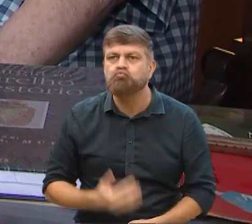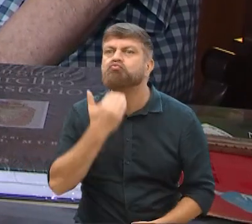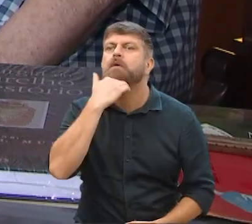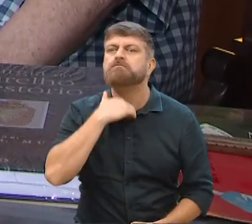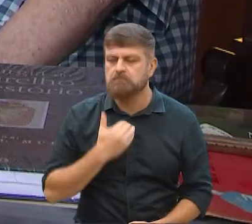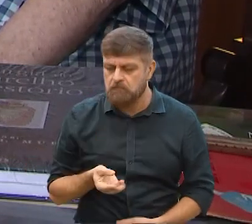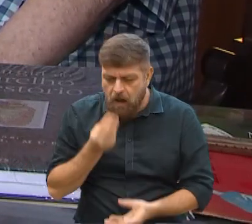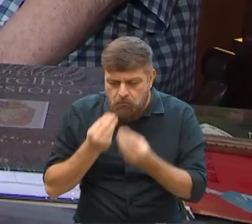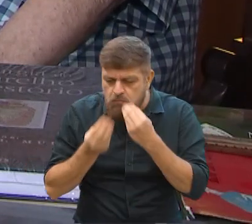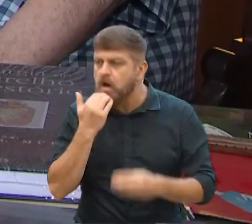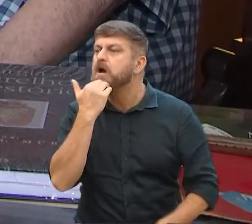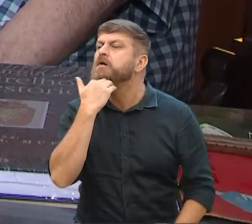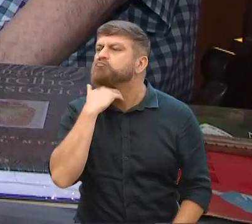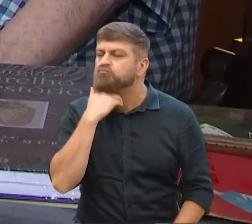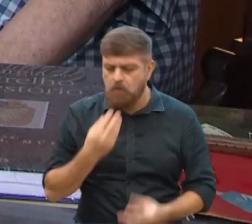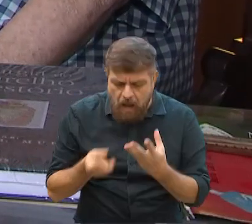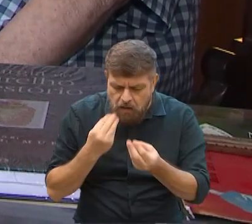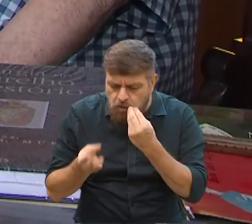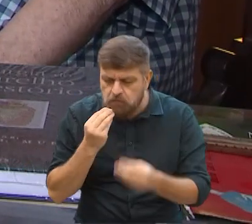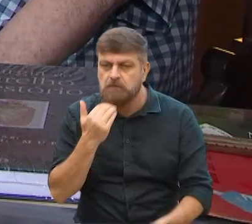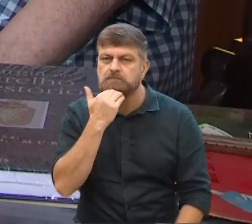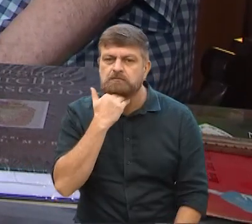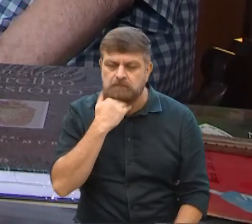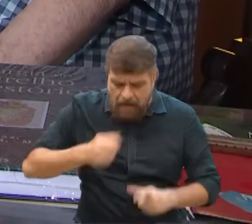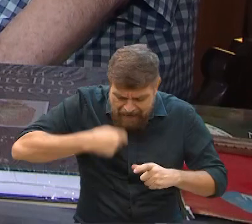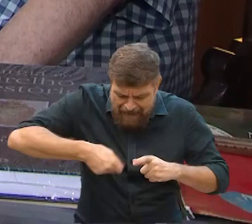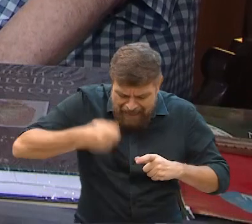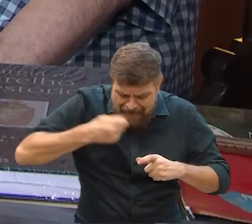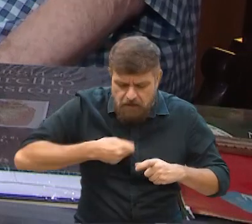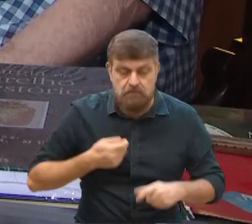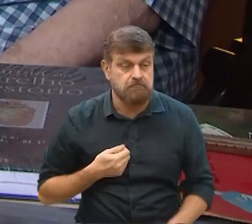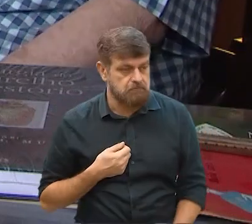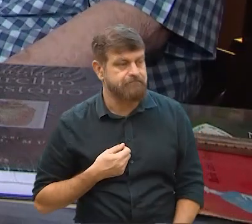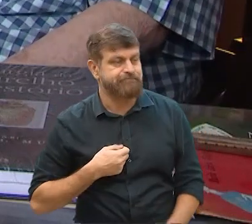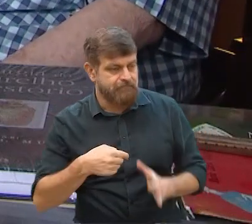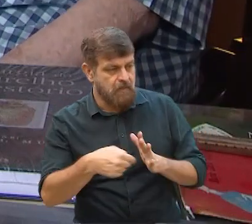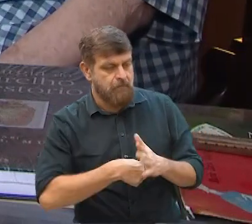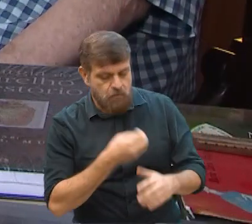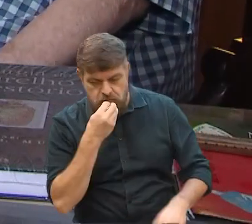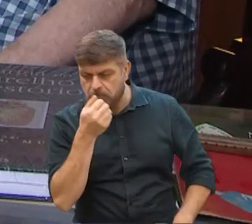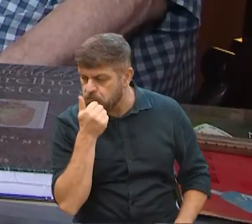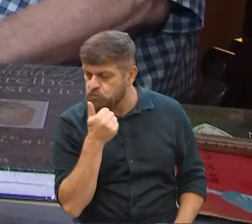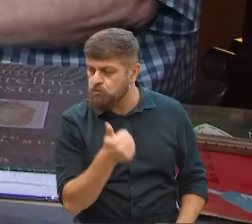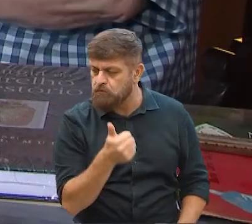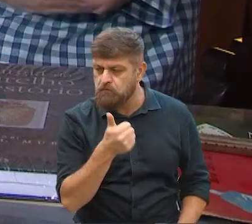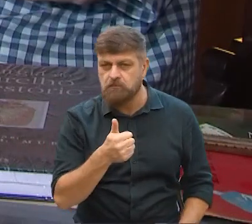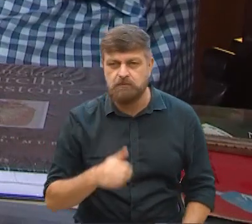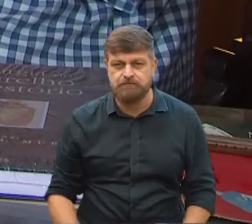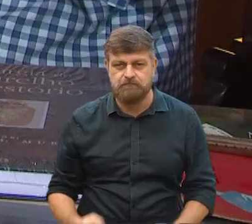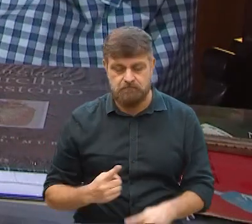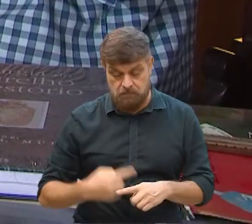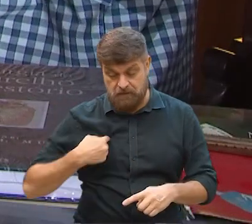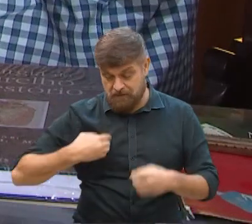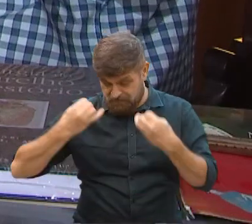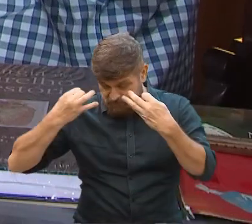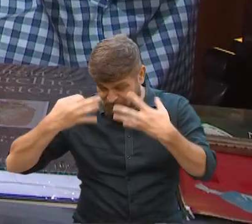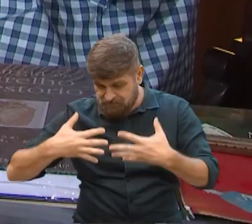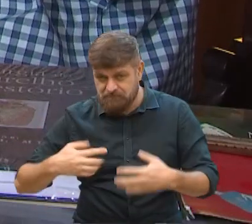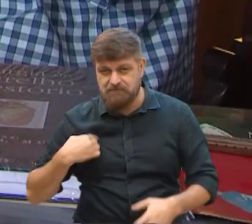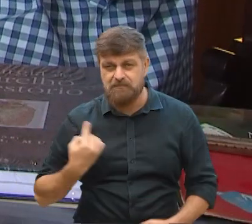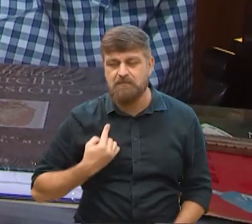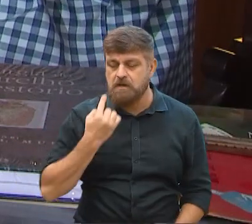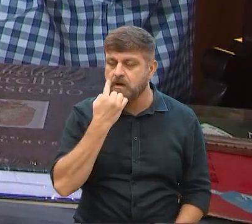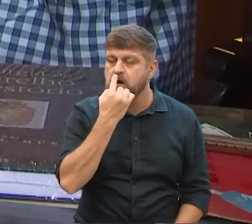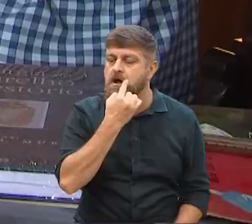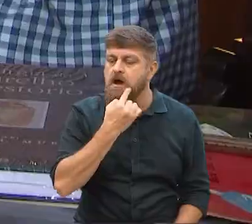implica nos problemas deste aparelho digestório? Muito boa a pergunta, muito boa, porque quando eu falei que na